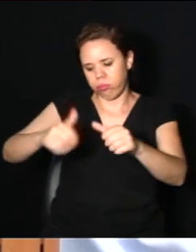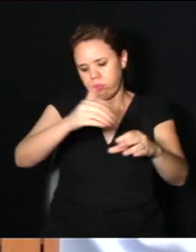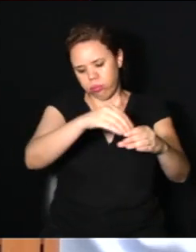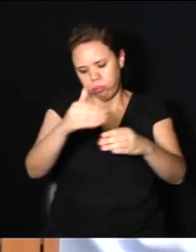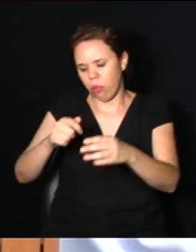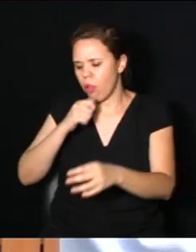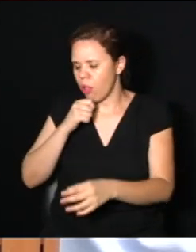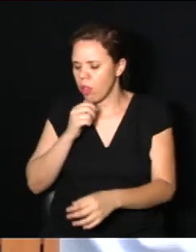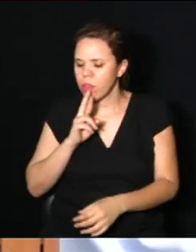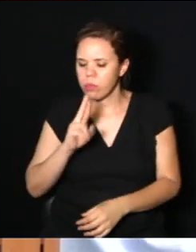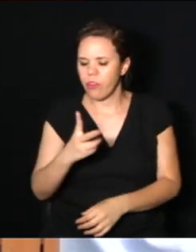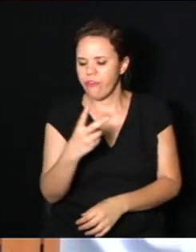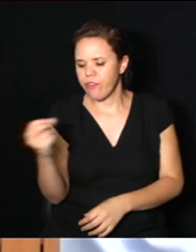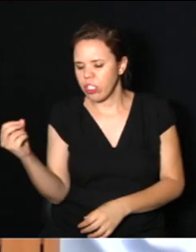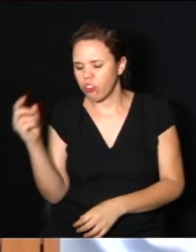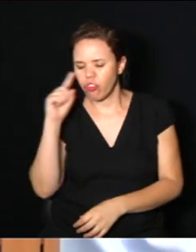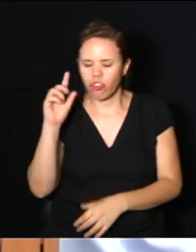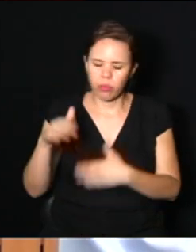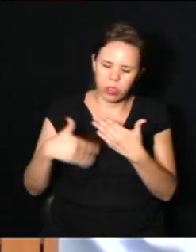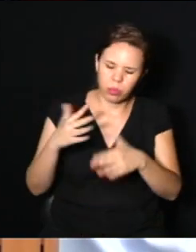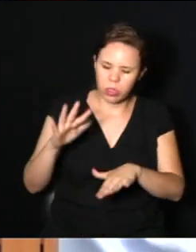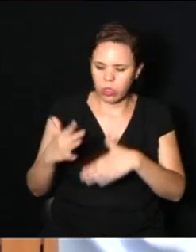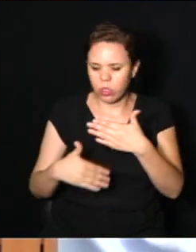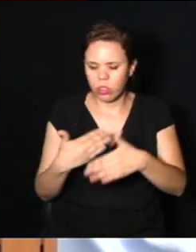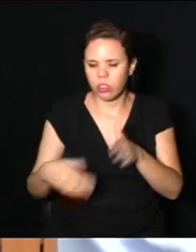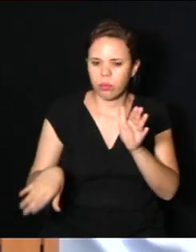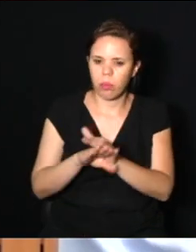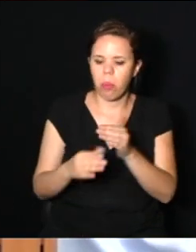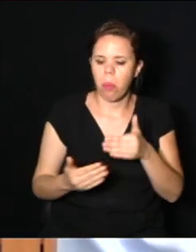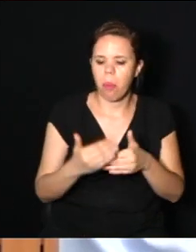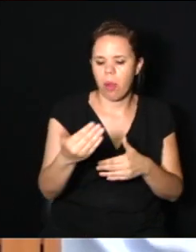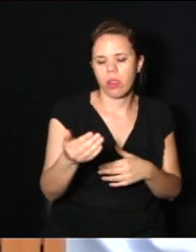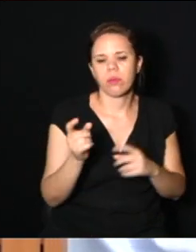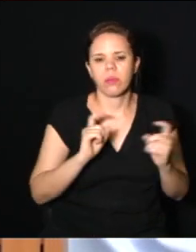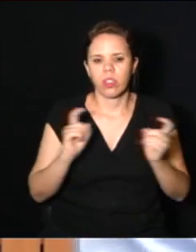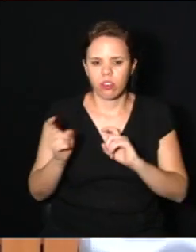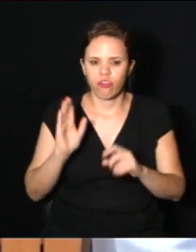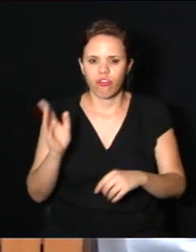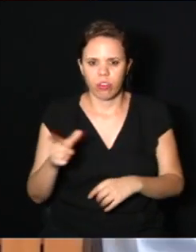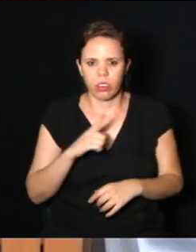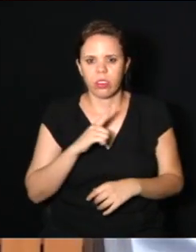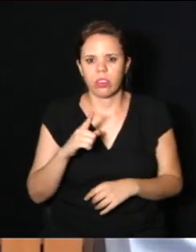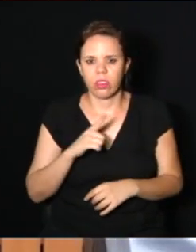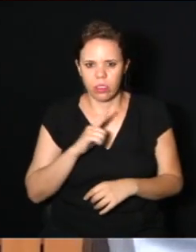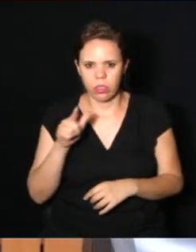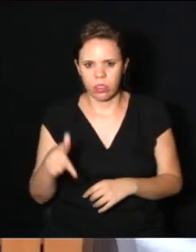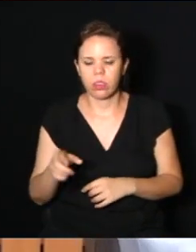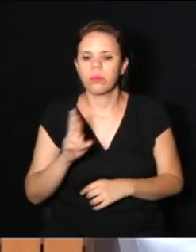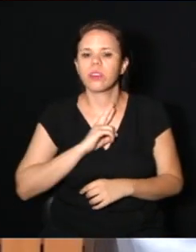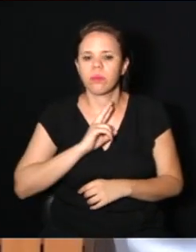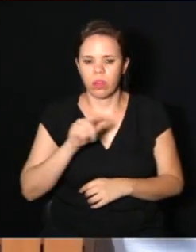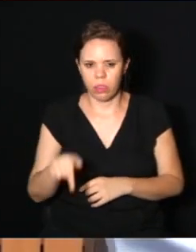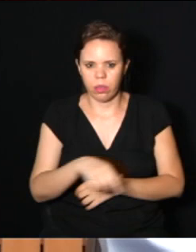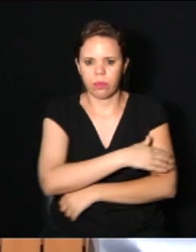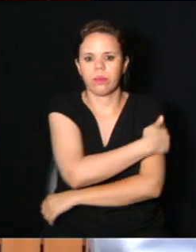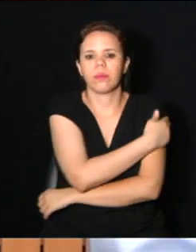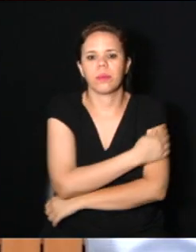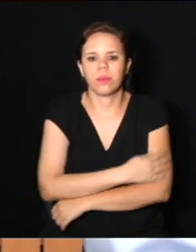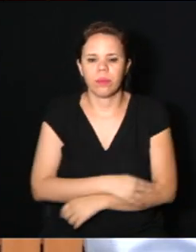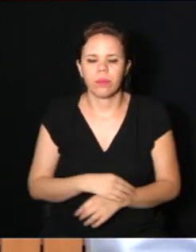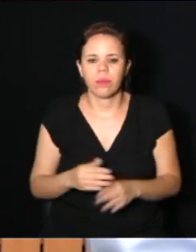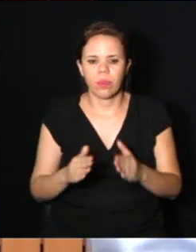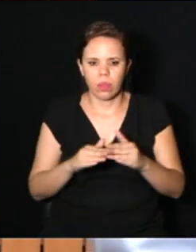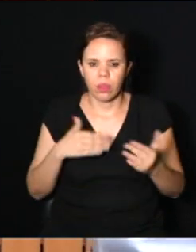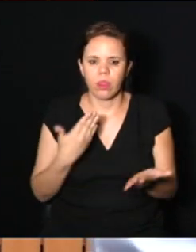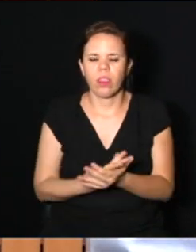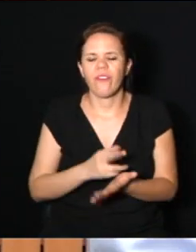pelo menos uns 20 e poucos dias até chegar a resposta. Até a próxima reunião, certamente, nós já teremos uma resposta desses requerimentos.